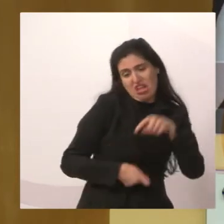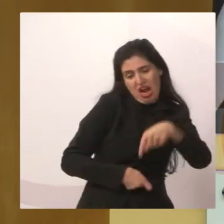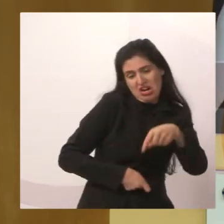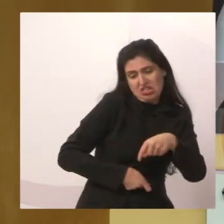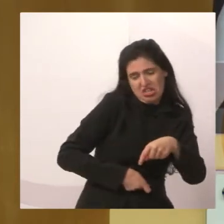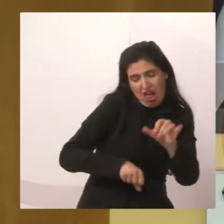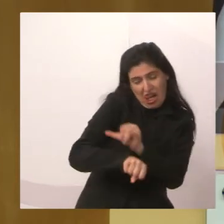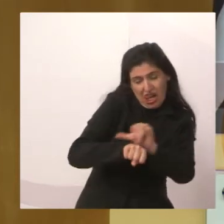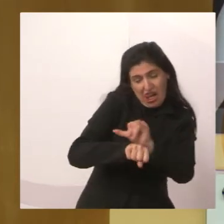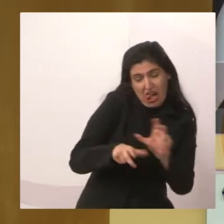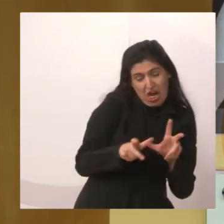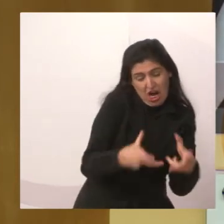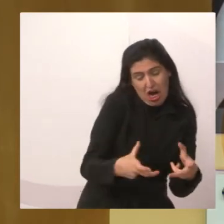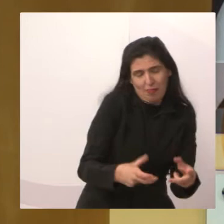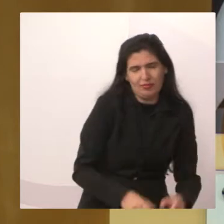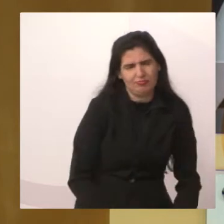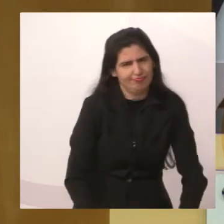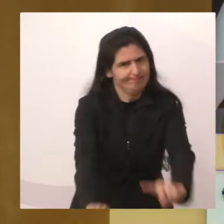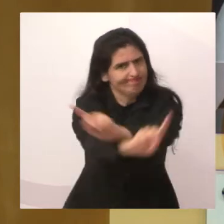se porventura,